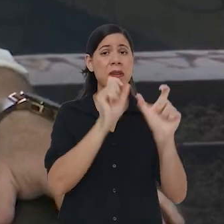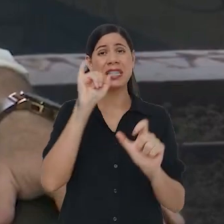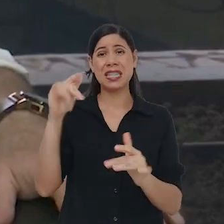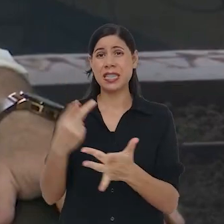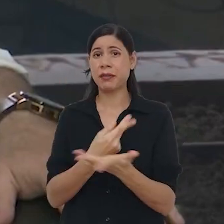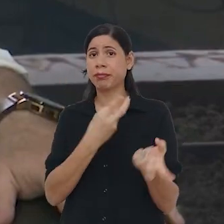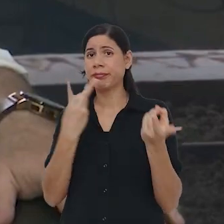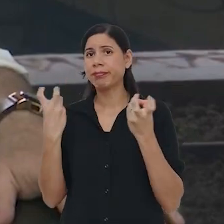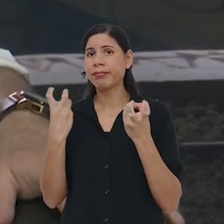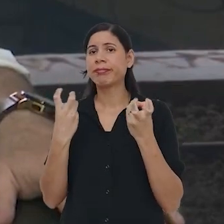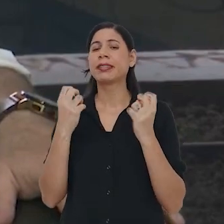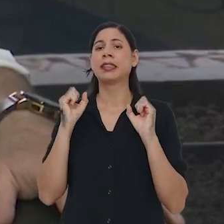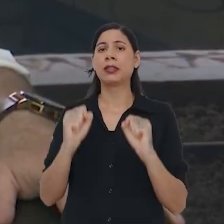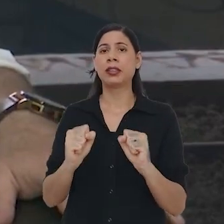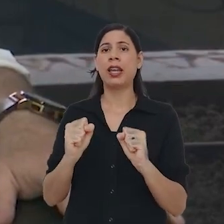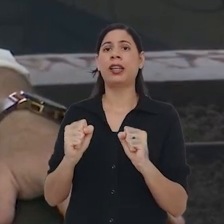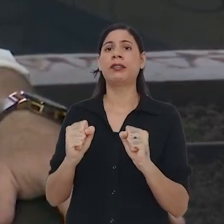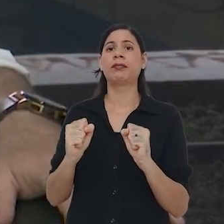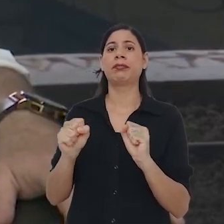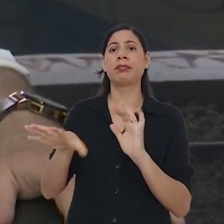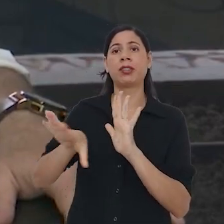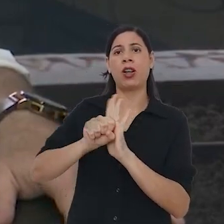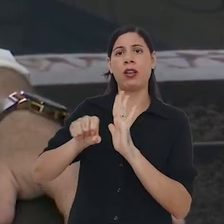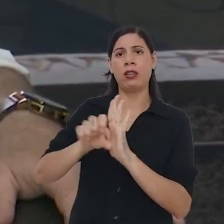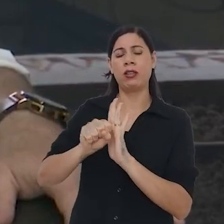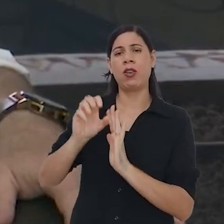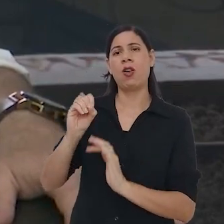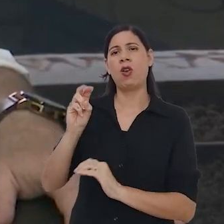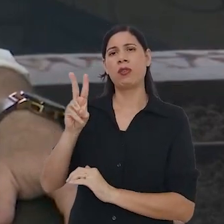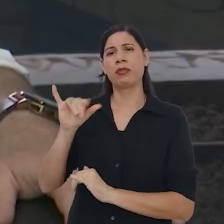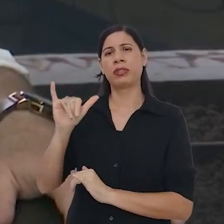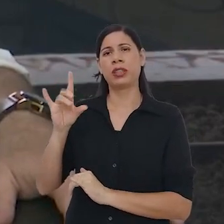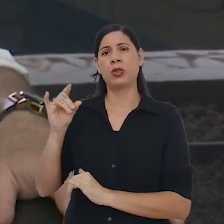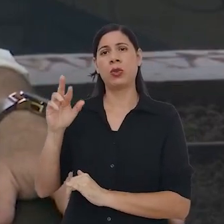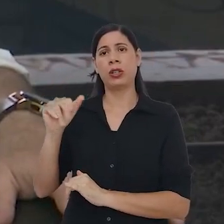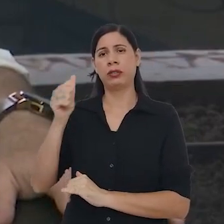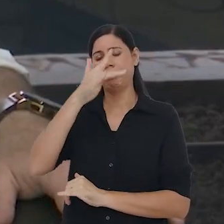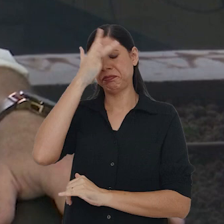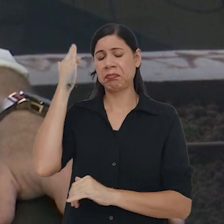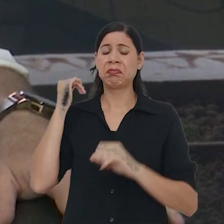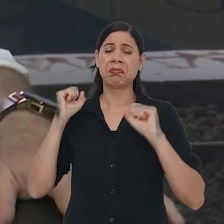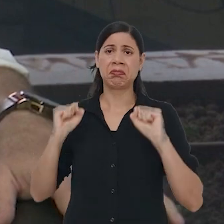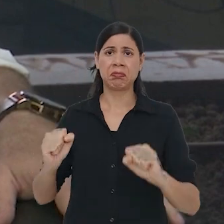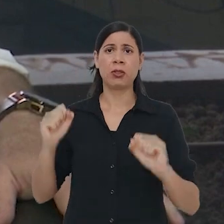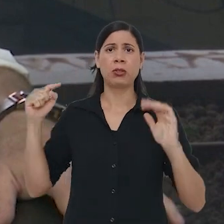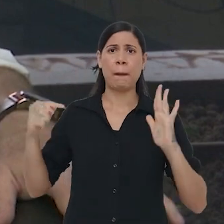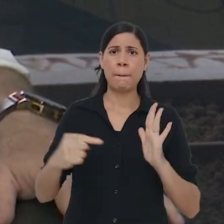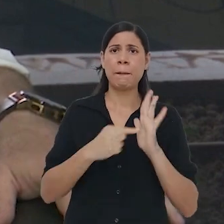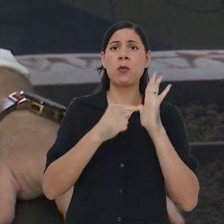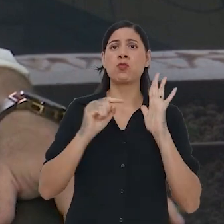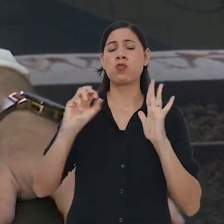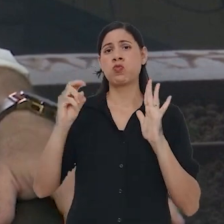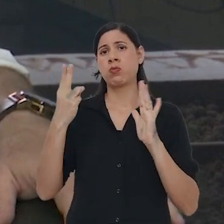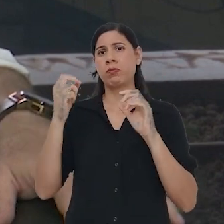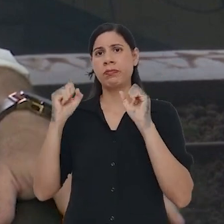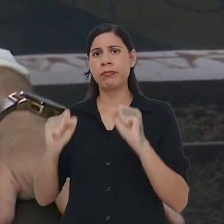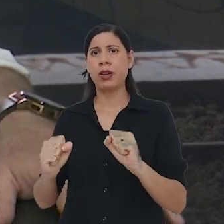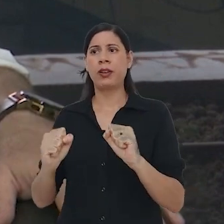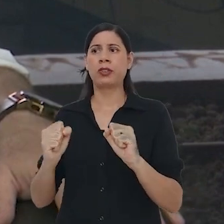Então a gente tem canais como a ouvidoria da Secretaria de Cultura, em que o cidadão pode fazer denúncias ou